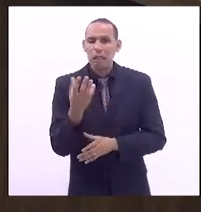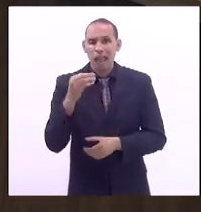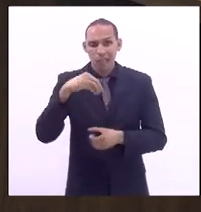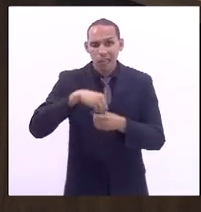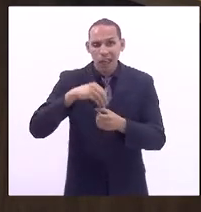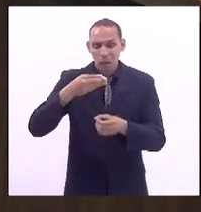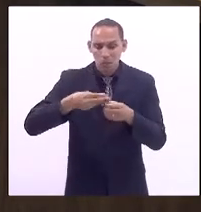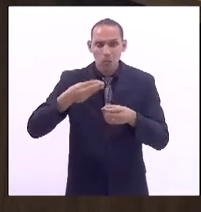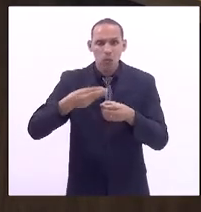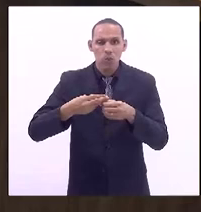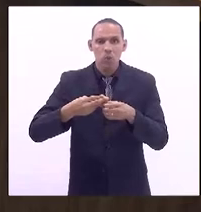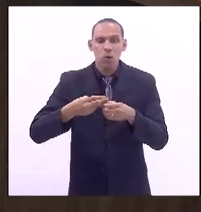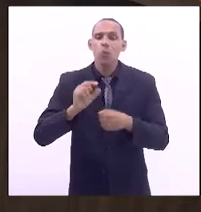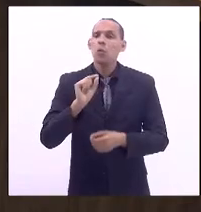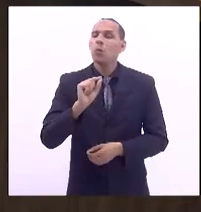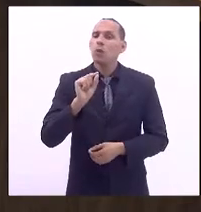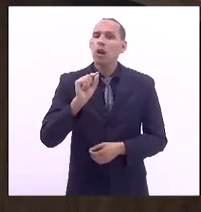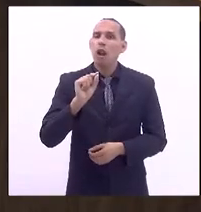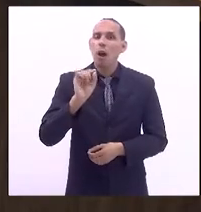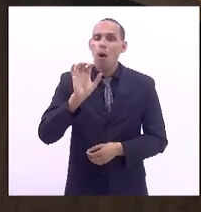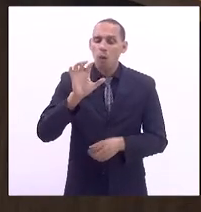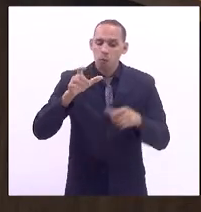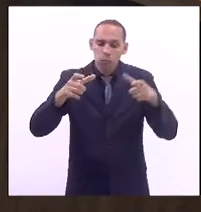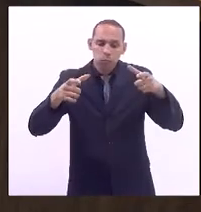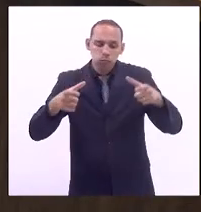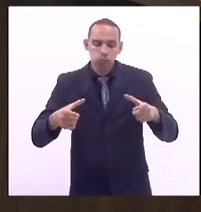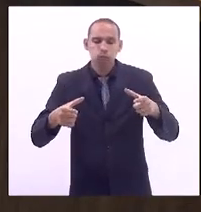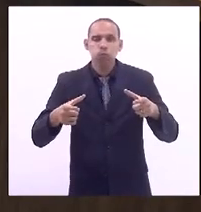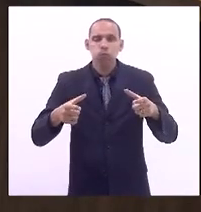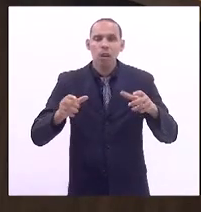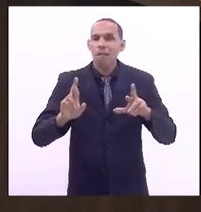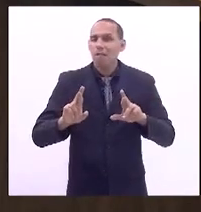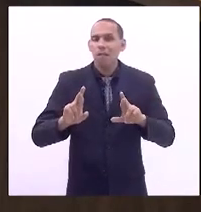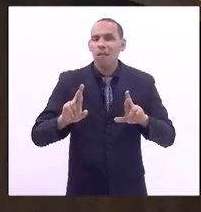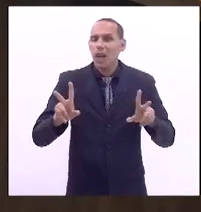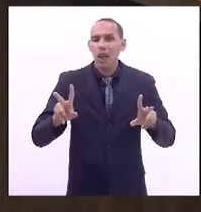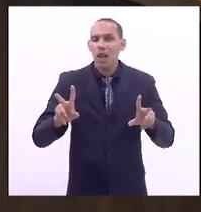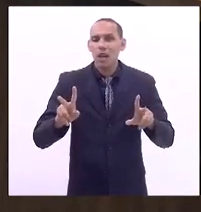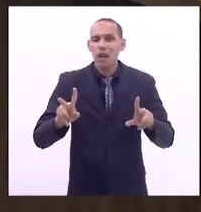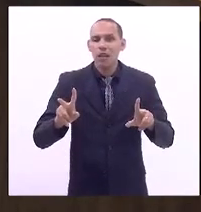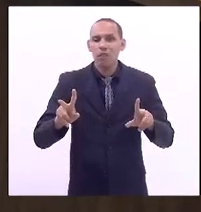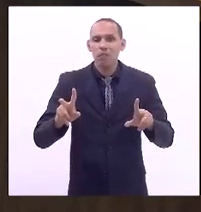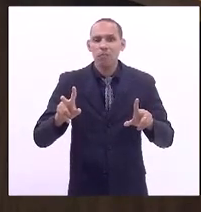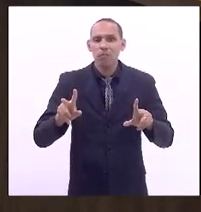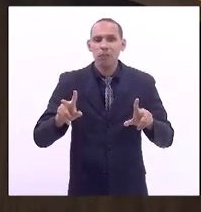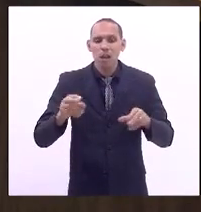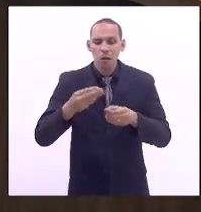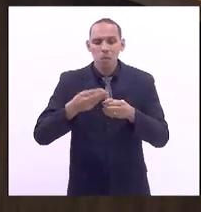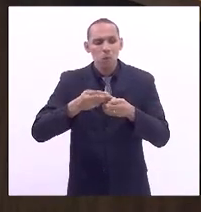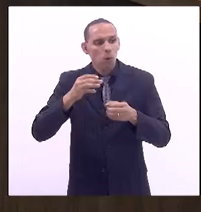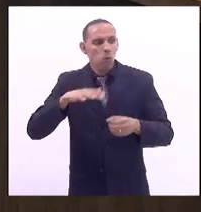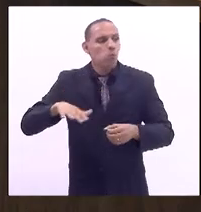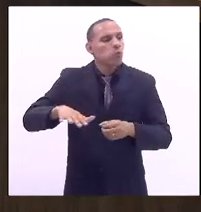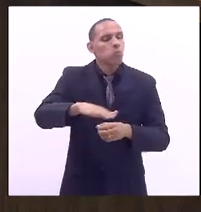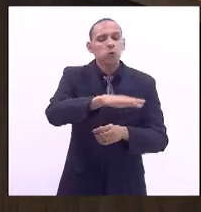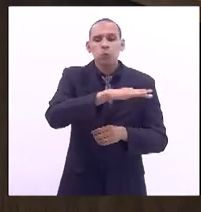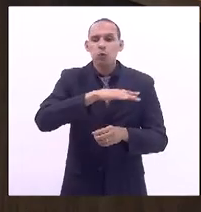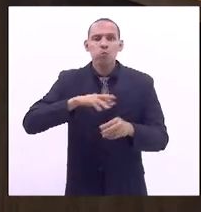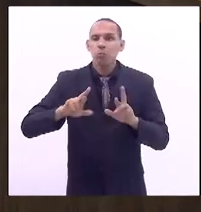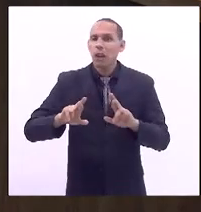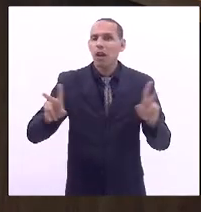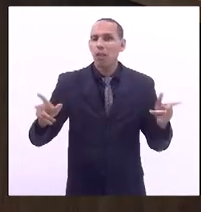município de um polo diferenciado do próprio restante do município